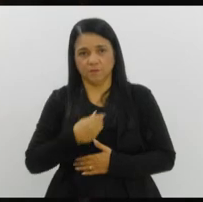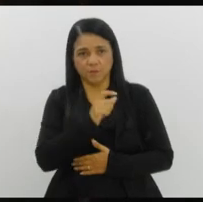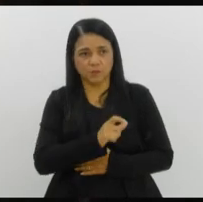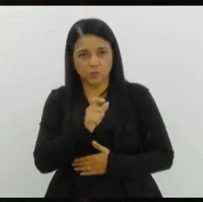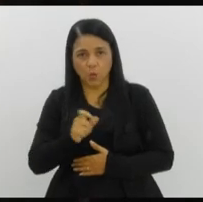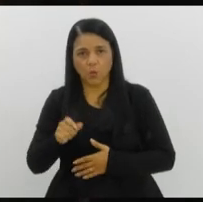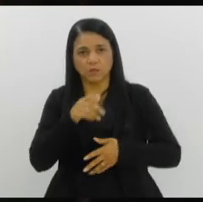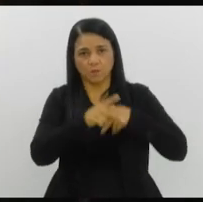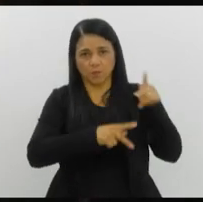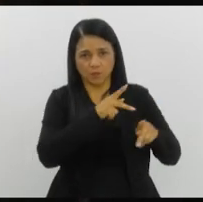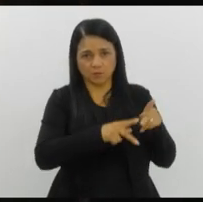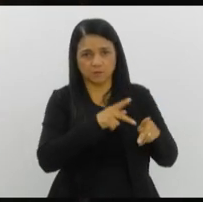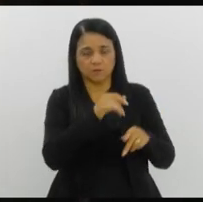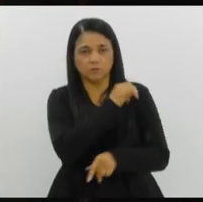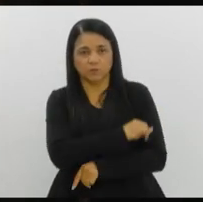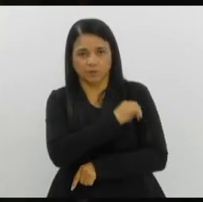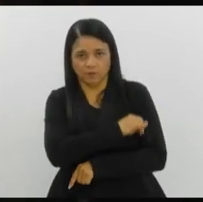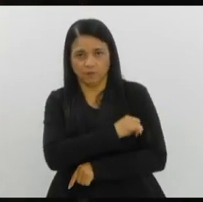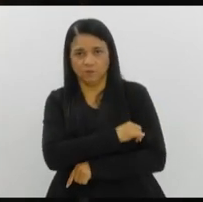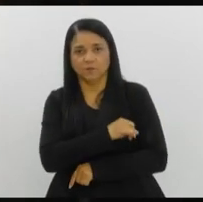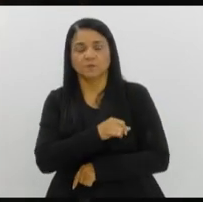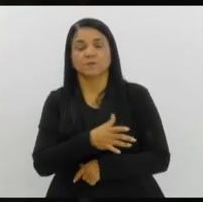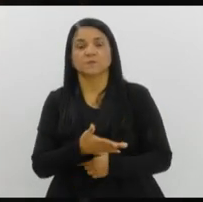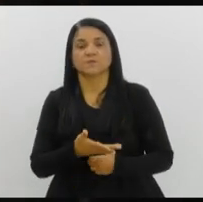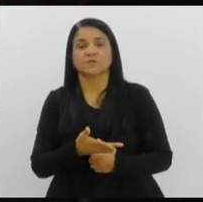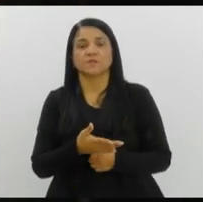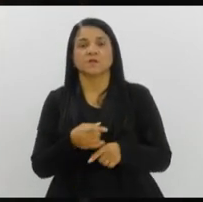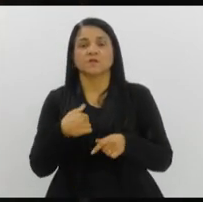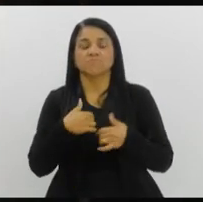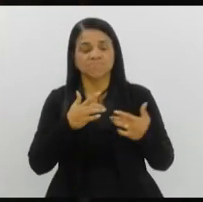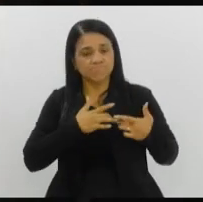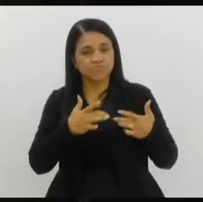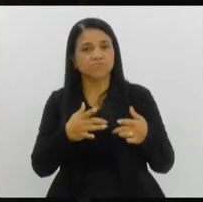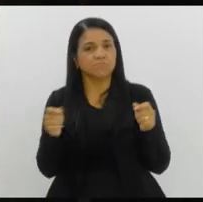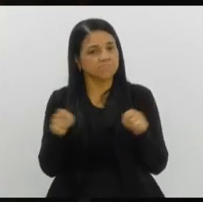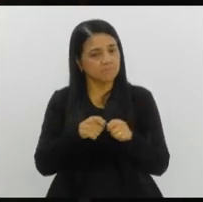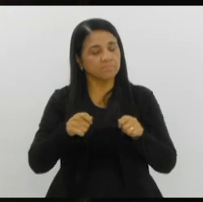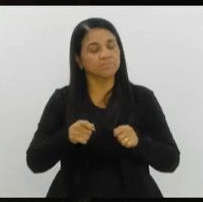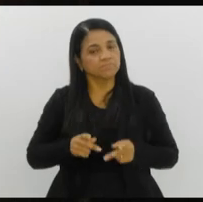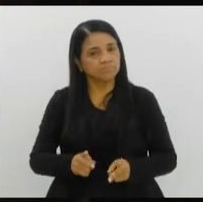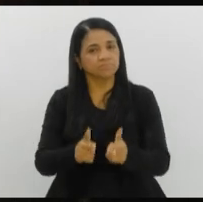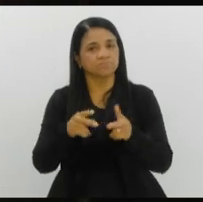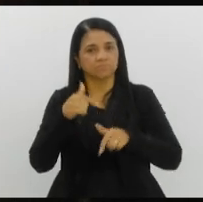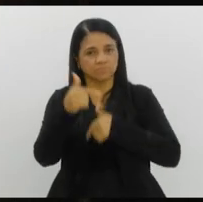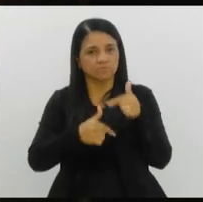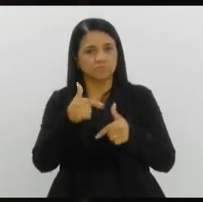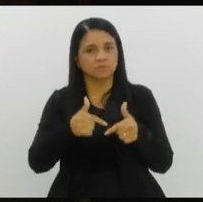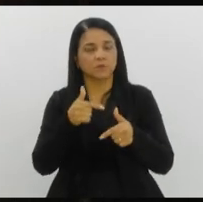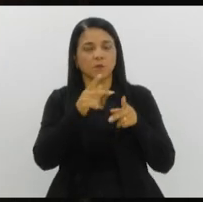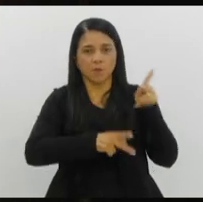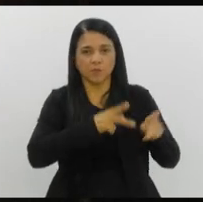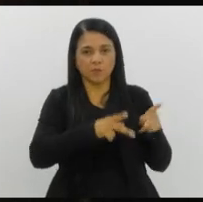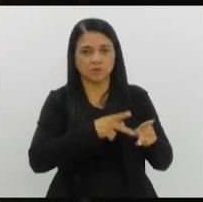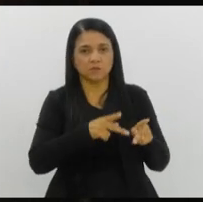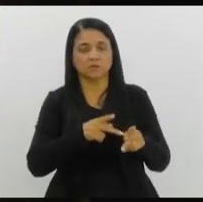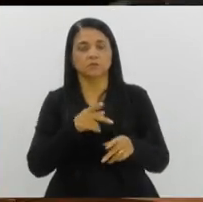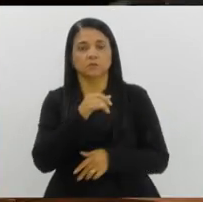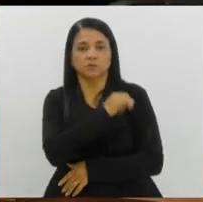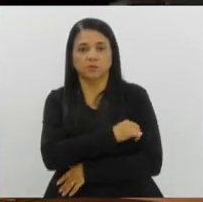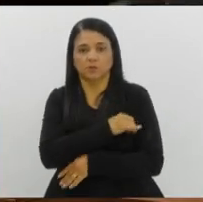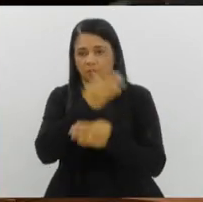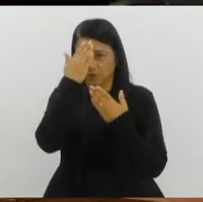vida da população do estado do Rio de Janeiro, e contem comigo para seguir trabalhando pelo povo do Rio. Muito obrigado.